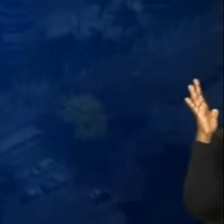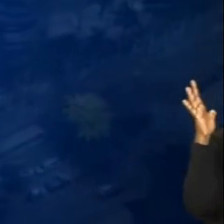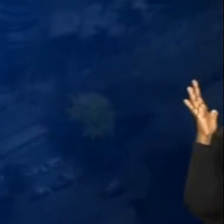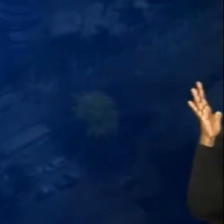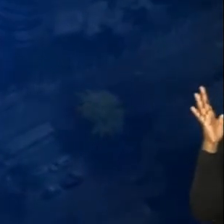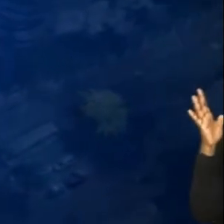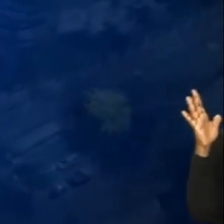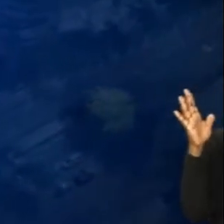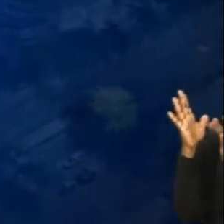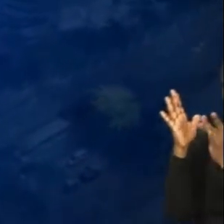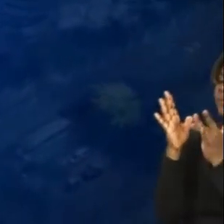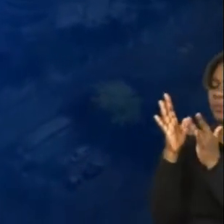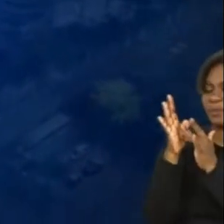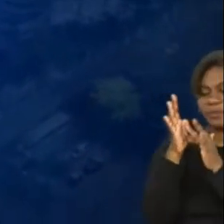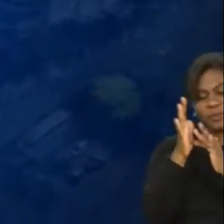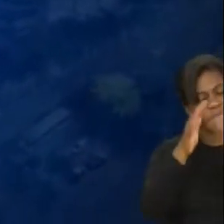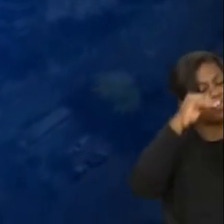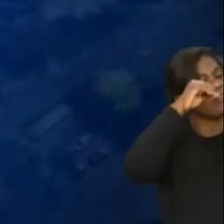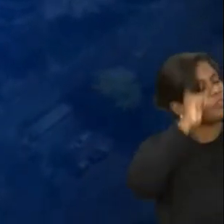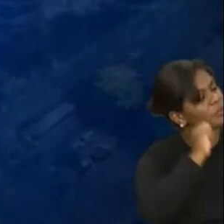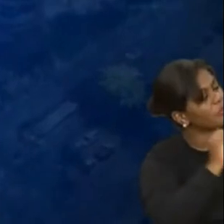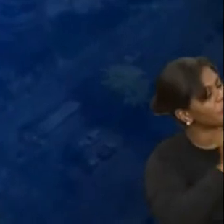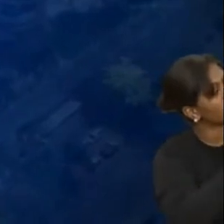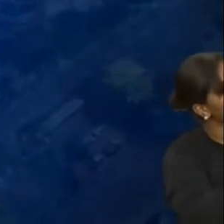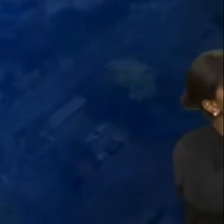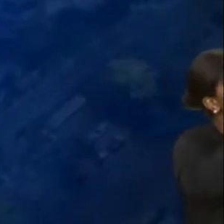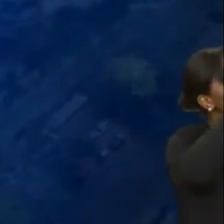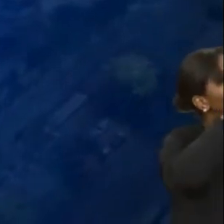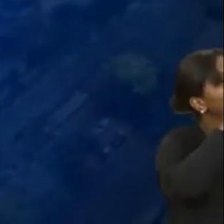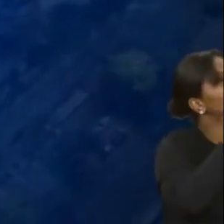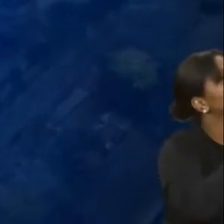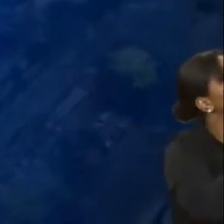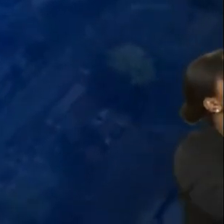Jesus e o louvor.